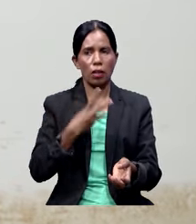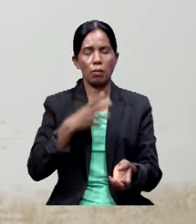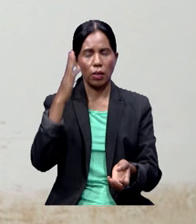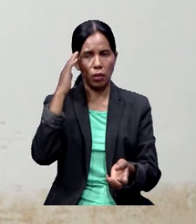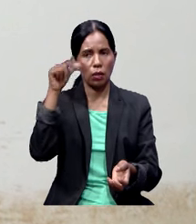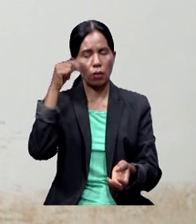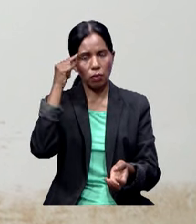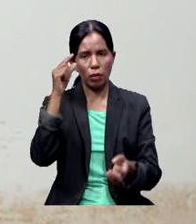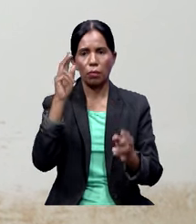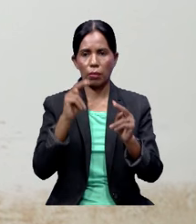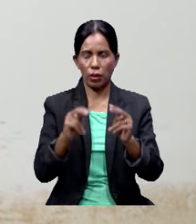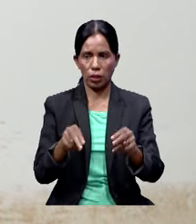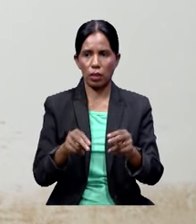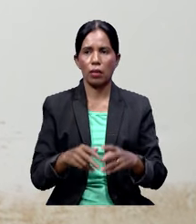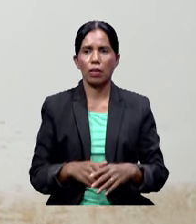governo precisa